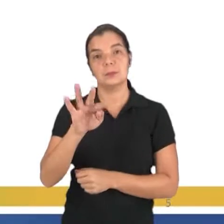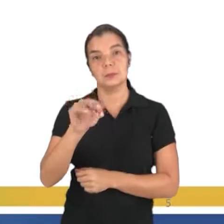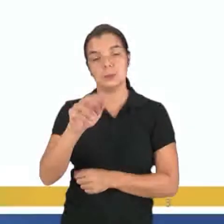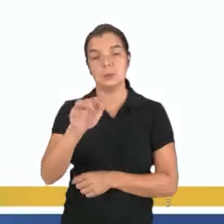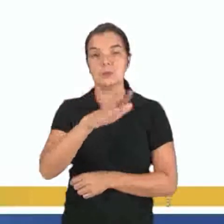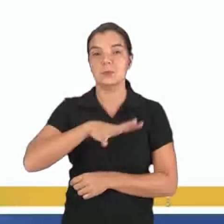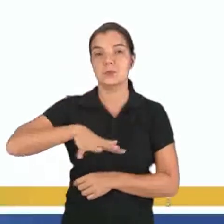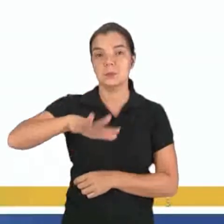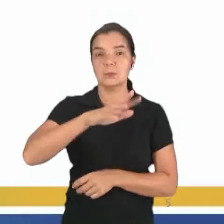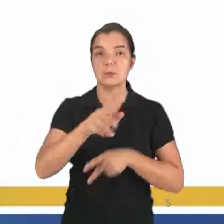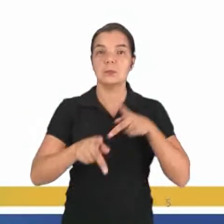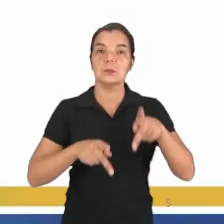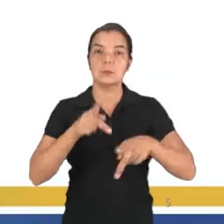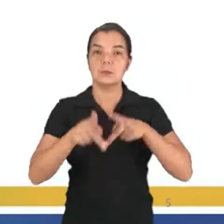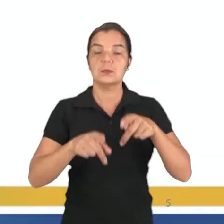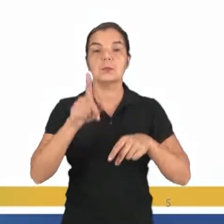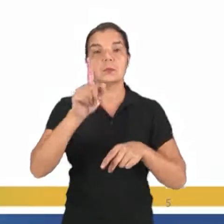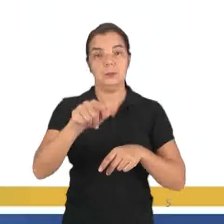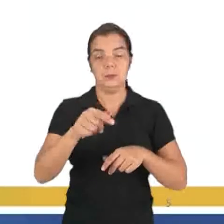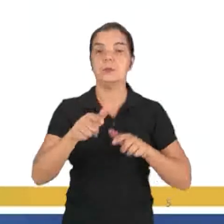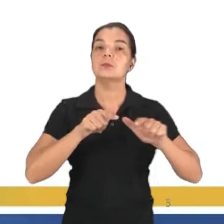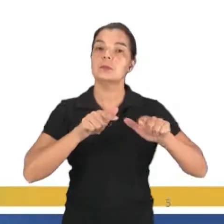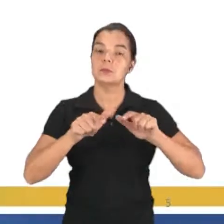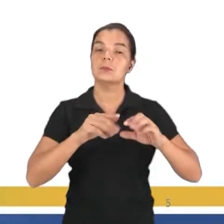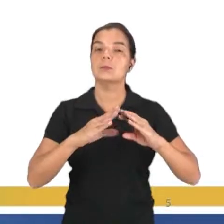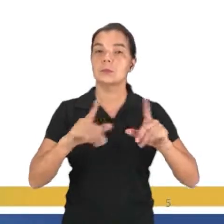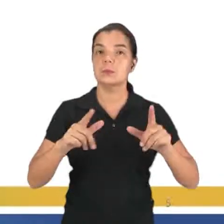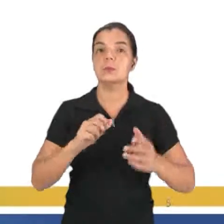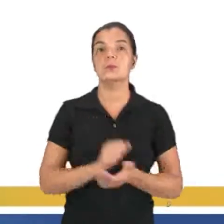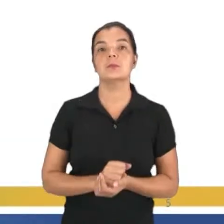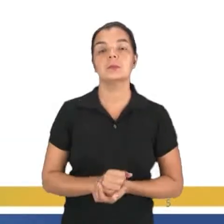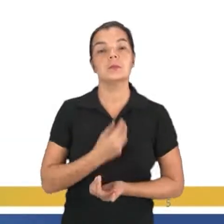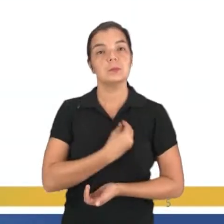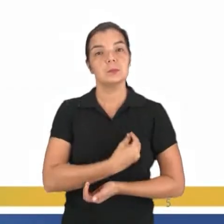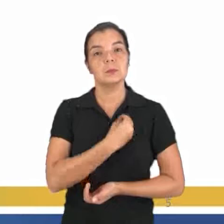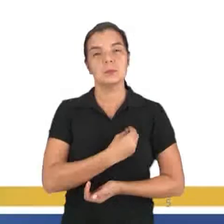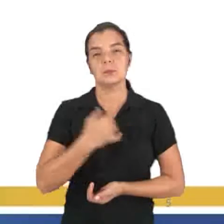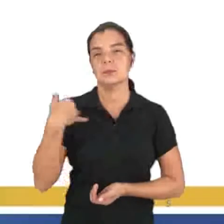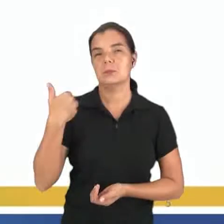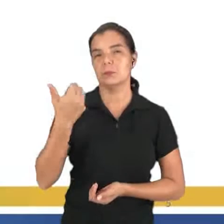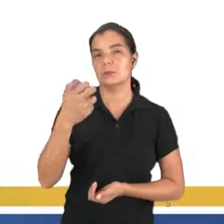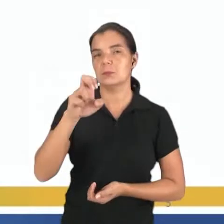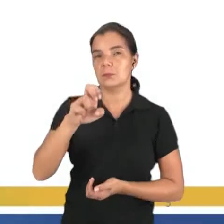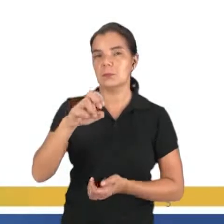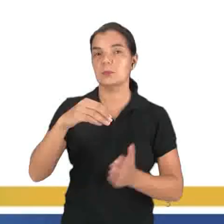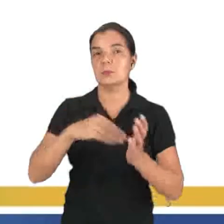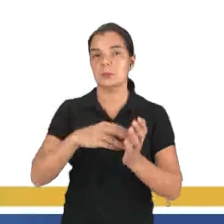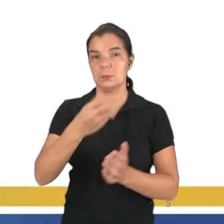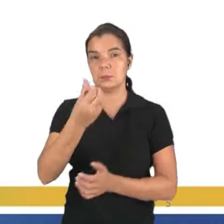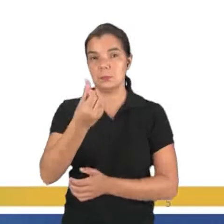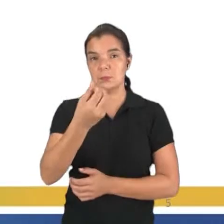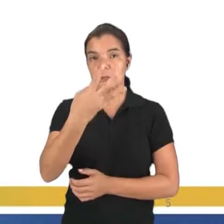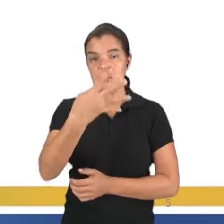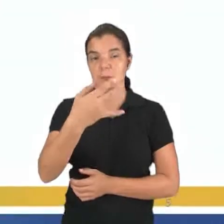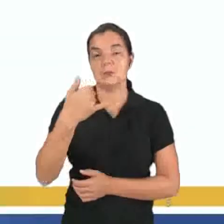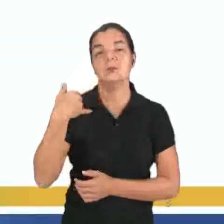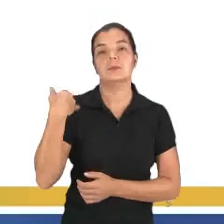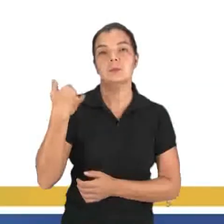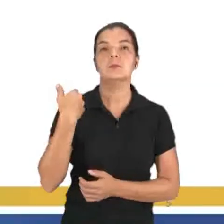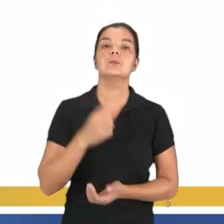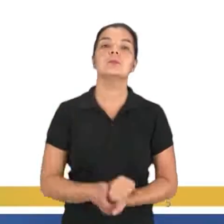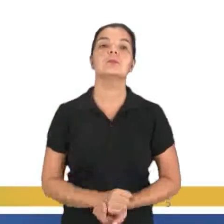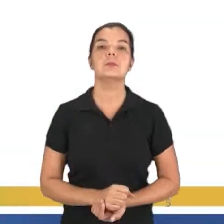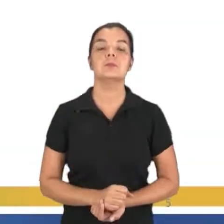A maioria dessa população é a que está empregada, lógico, né? E apresenta entre 15 e 64 anos. O número